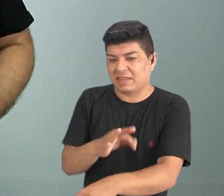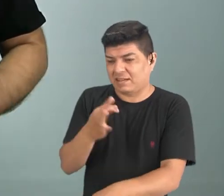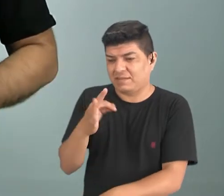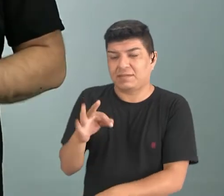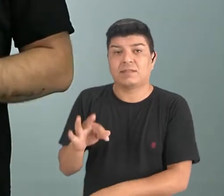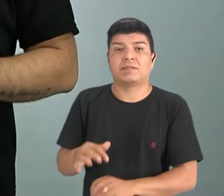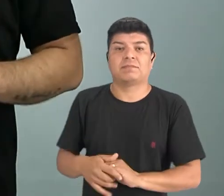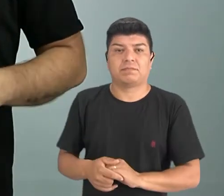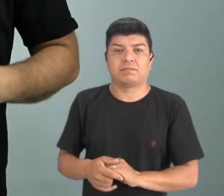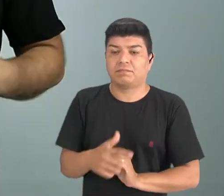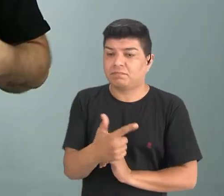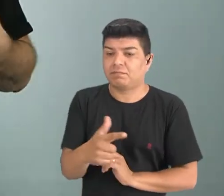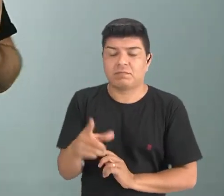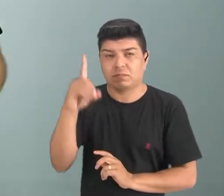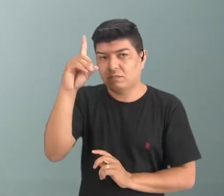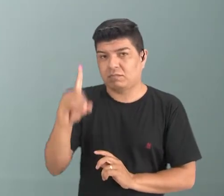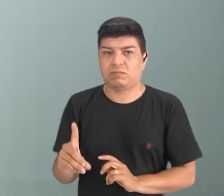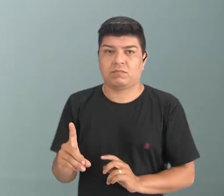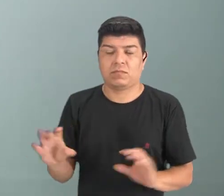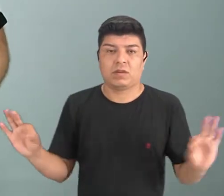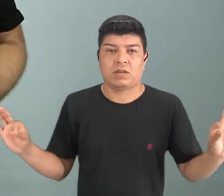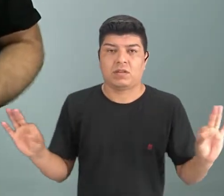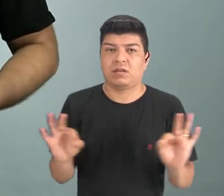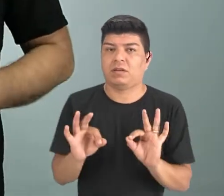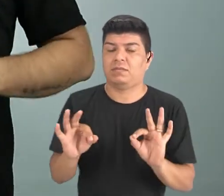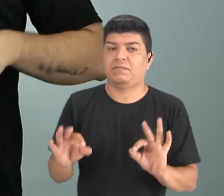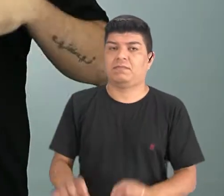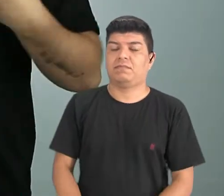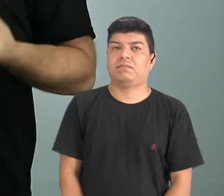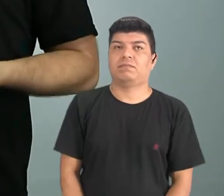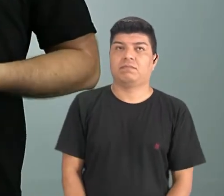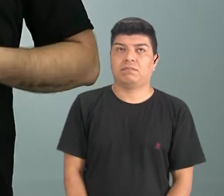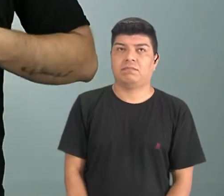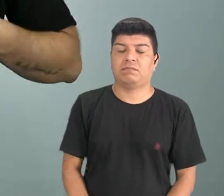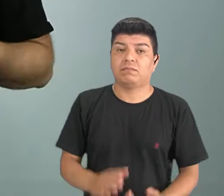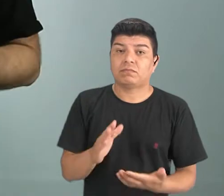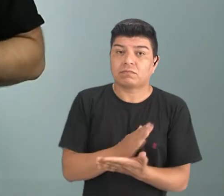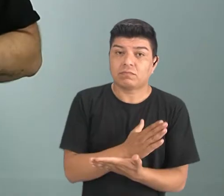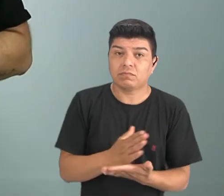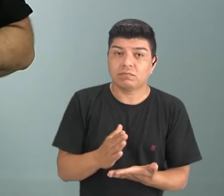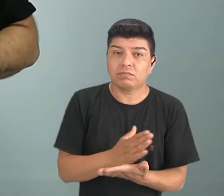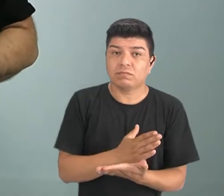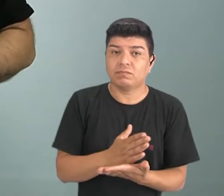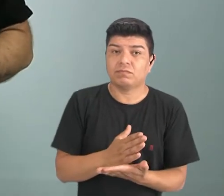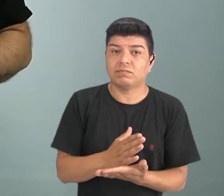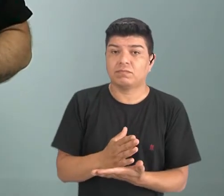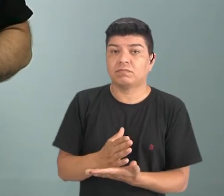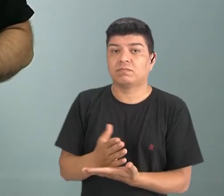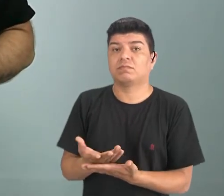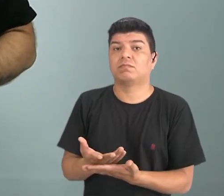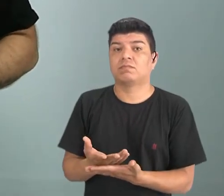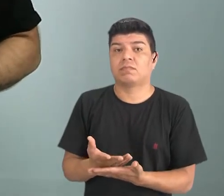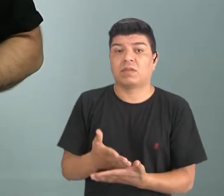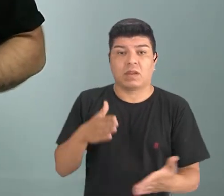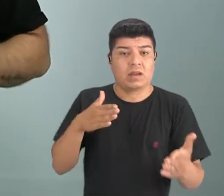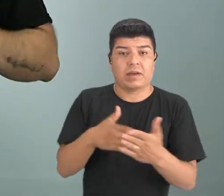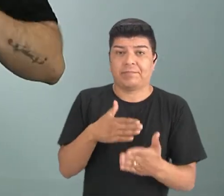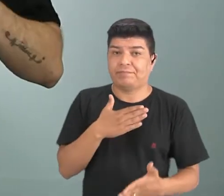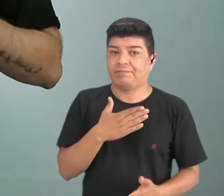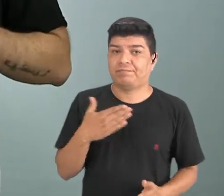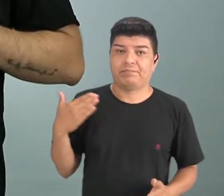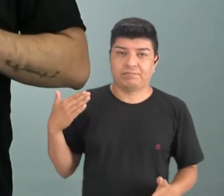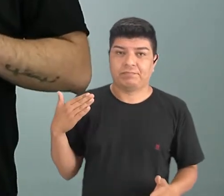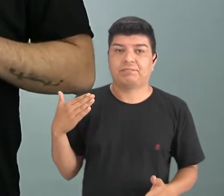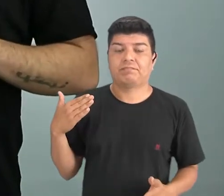tinham direito a nada. Alguns ficavam lá para morrer. Eles